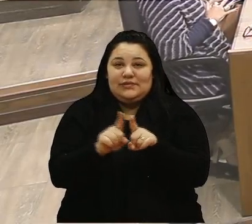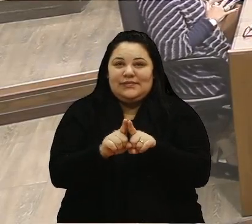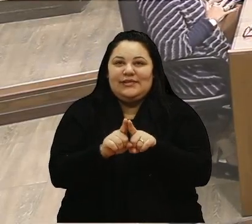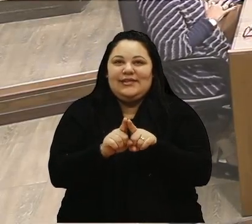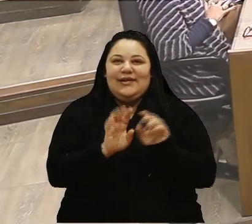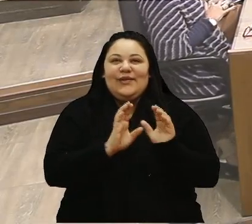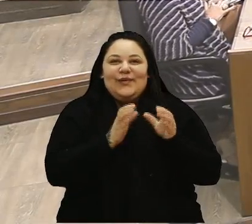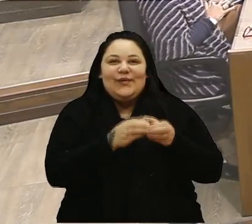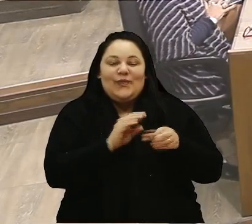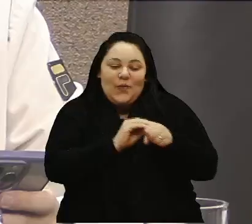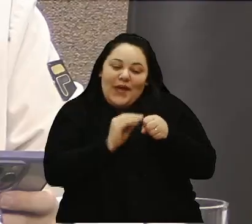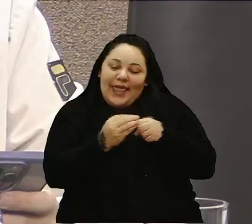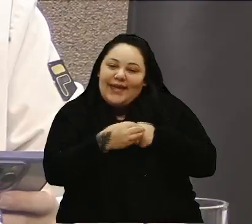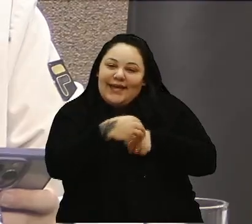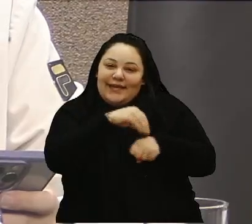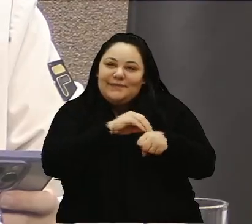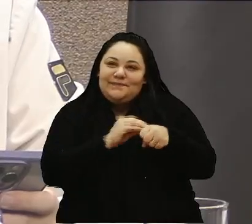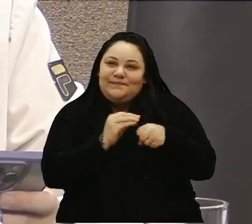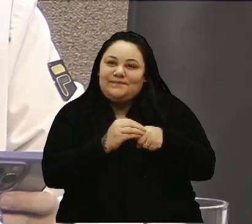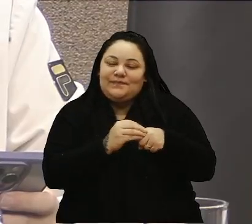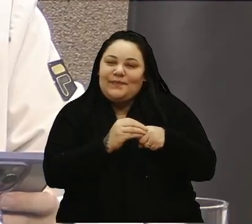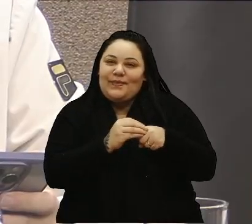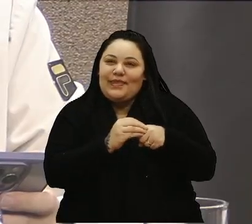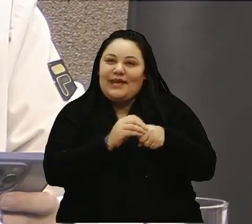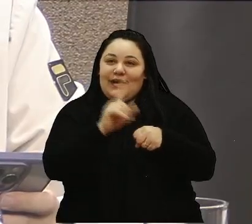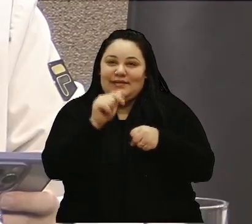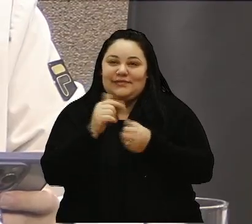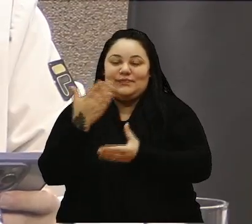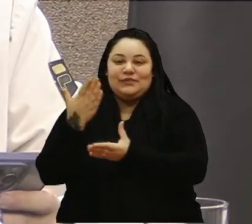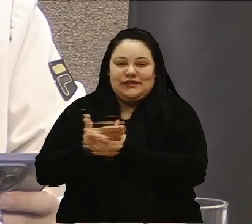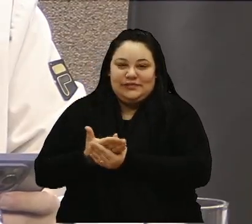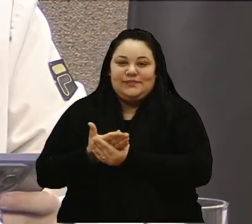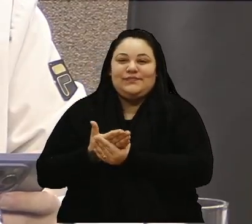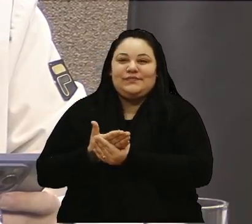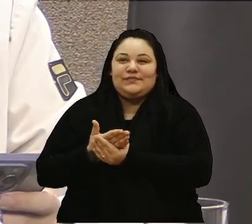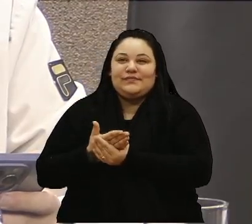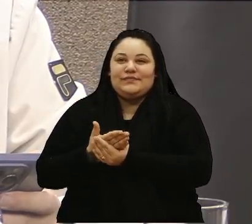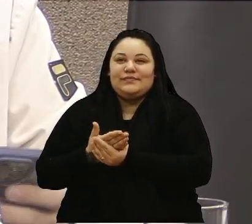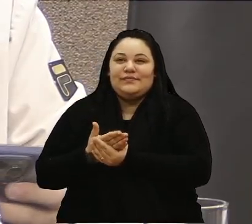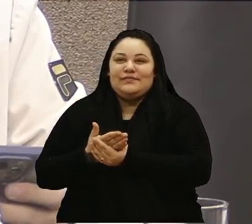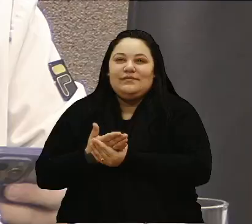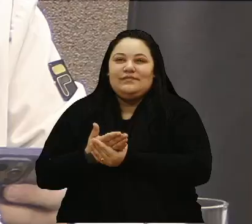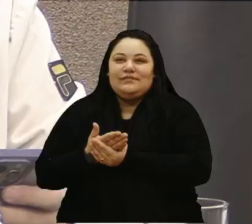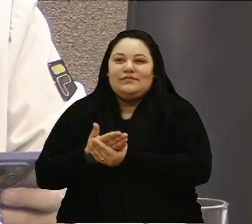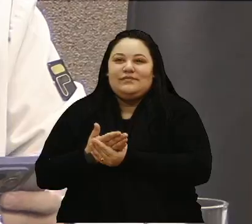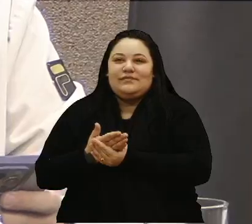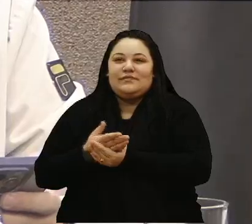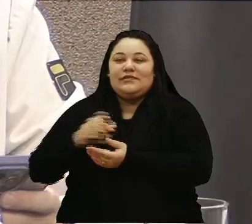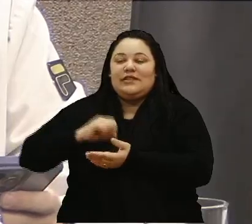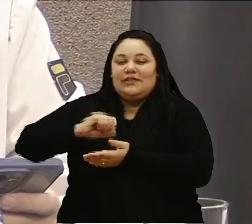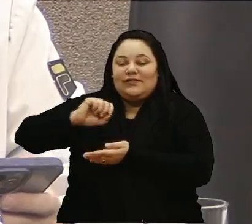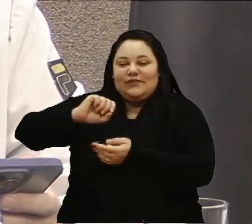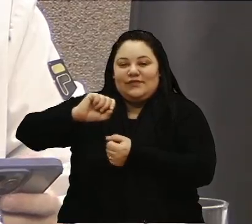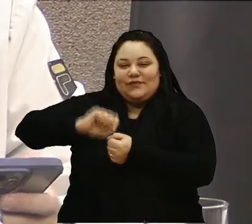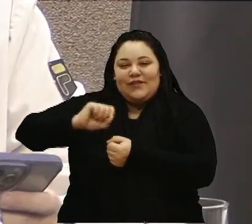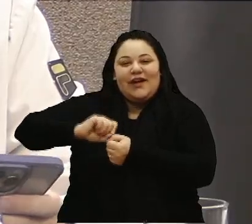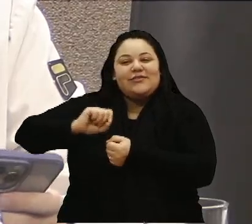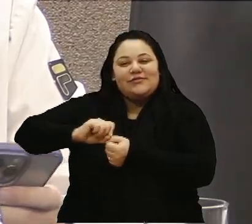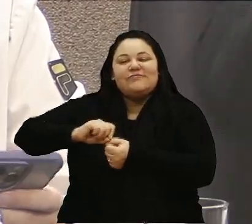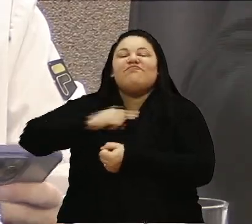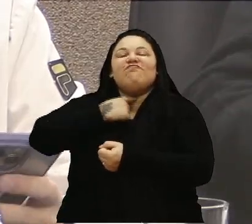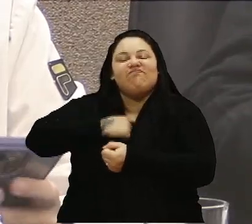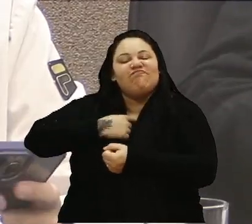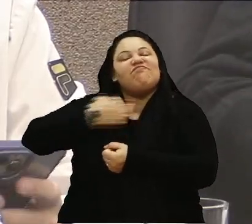Moranguinho. E esse é um processo que eu faço questão de falar, porque